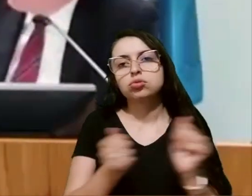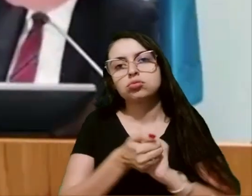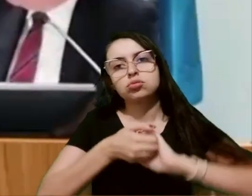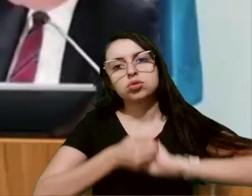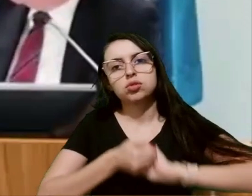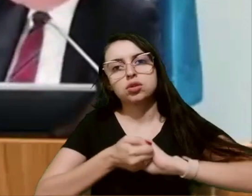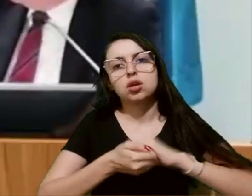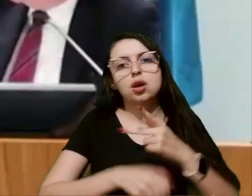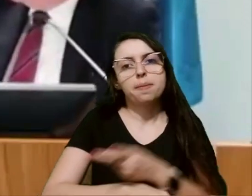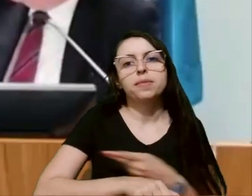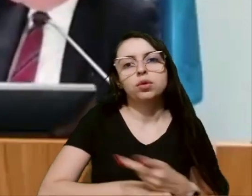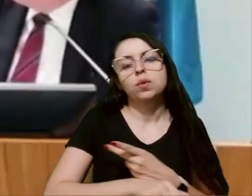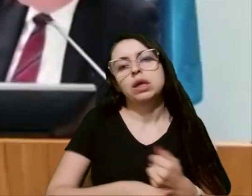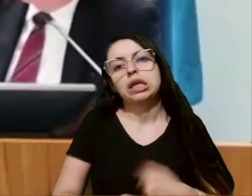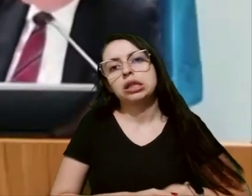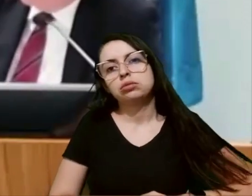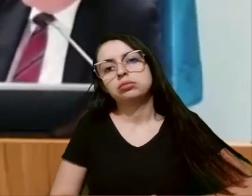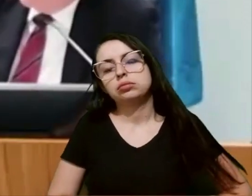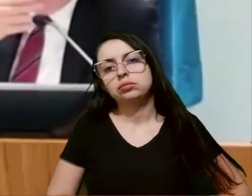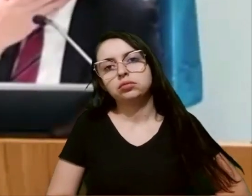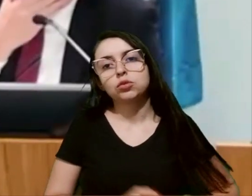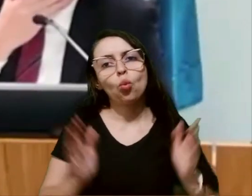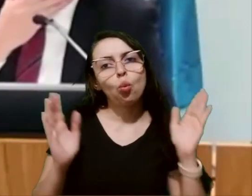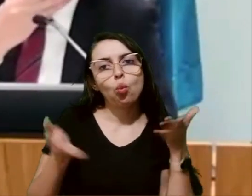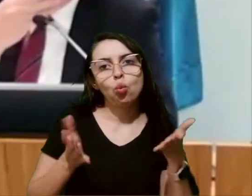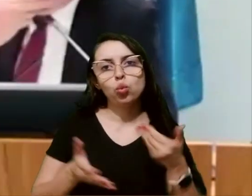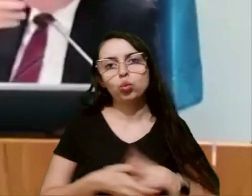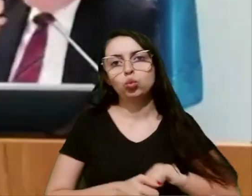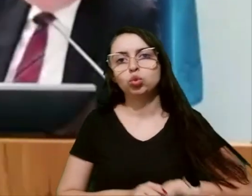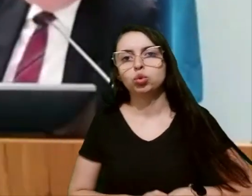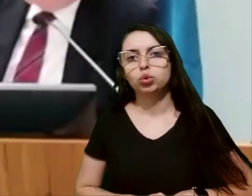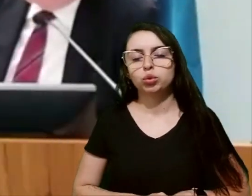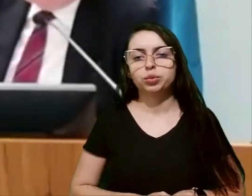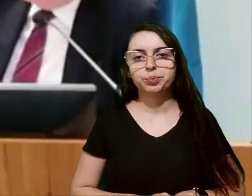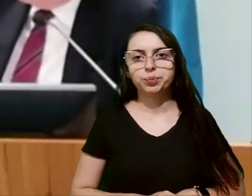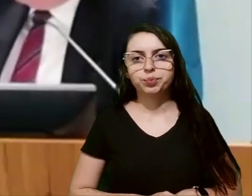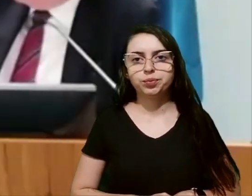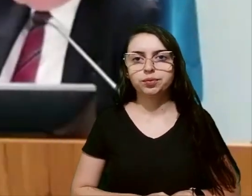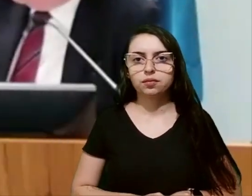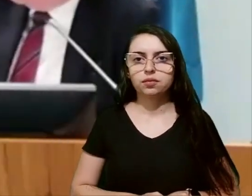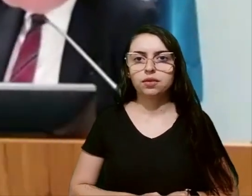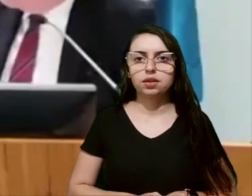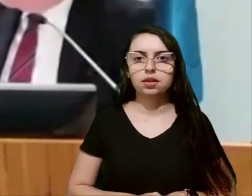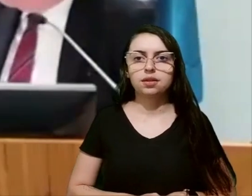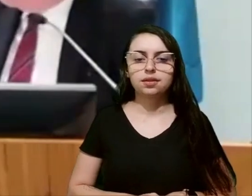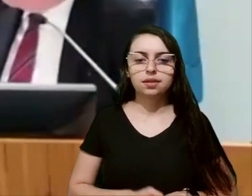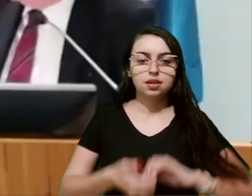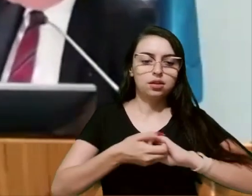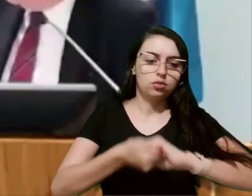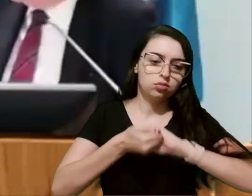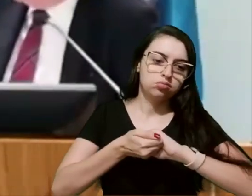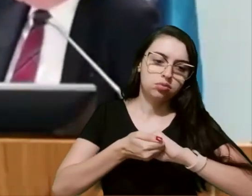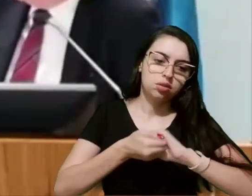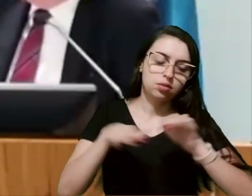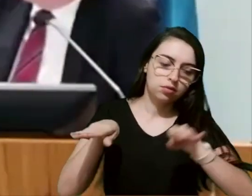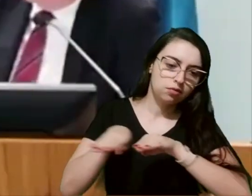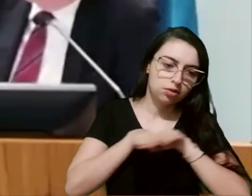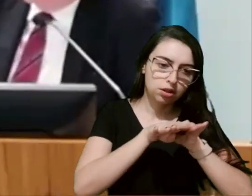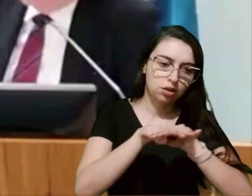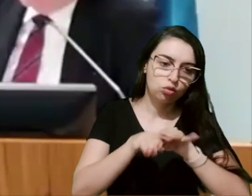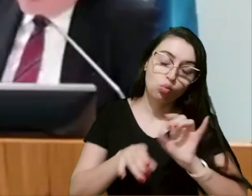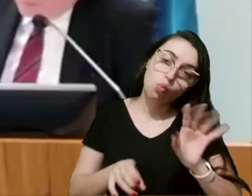da conciliação, busca do... Hoje é a grande coqueluche, a conciliação,